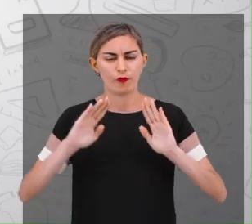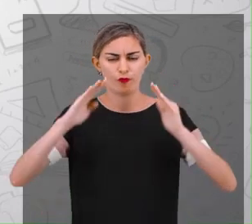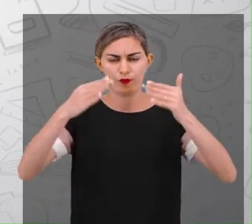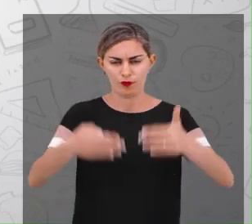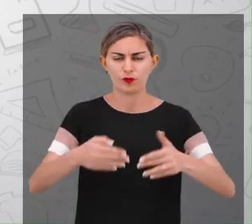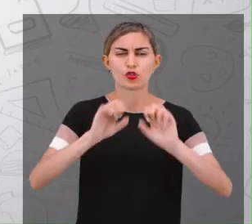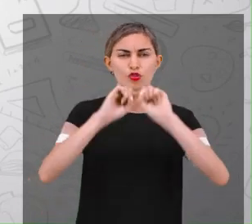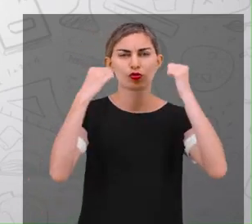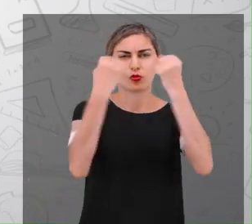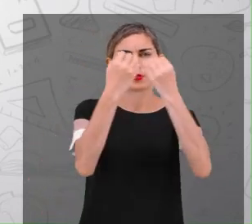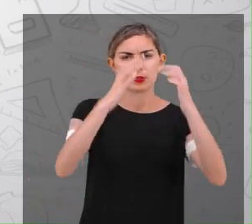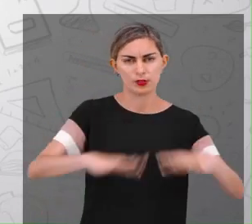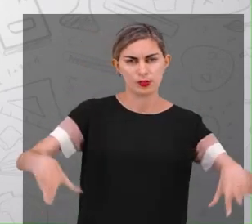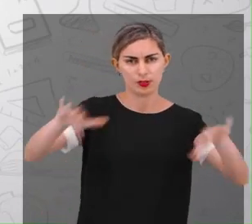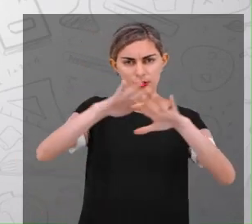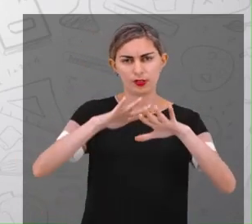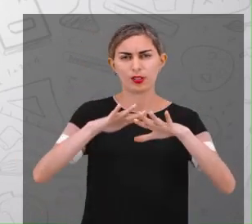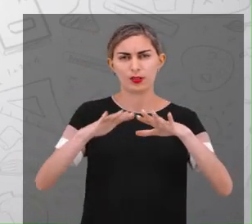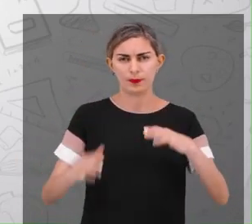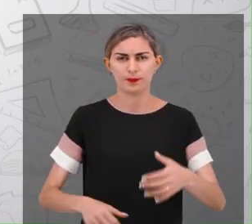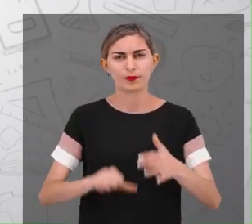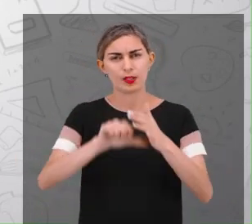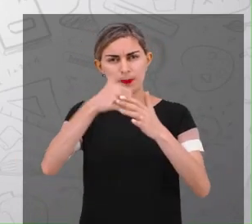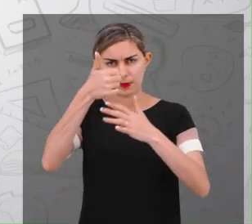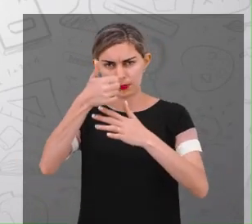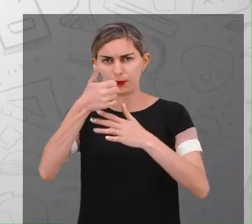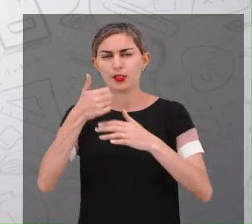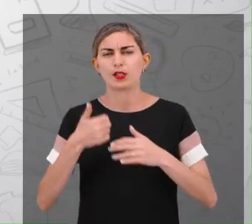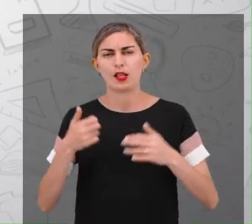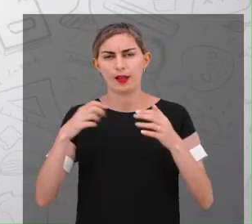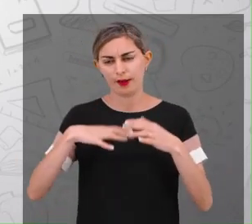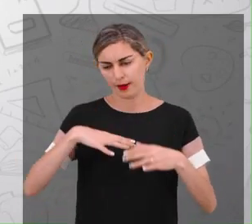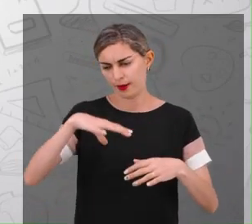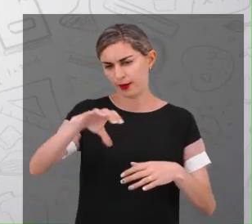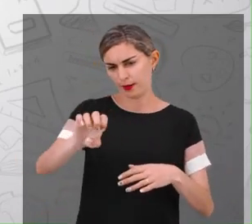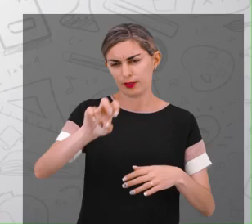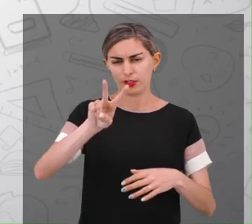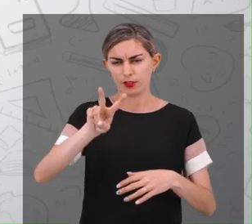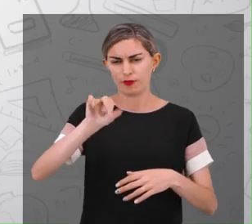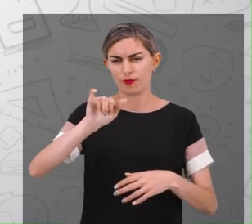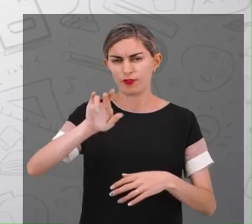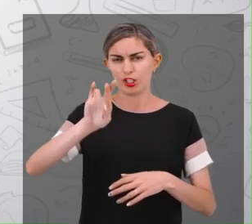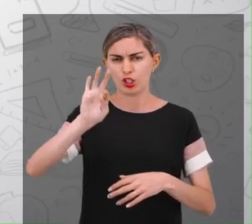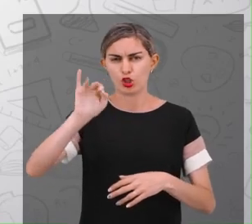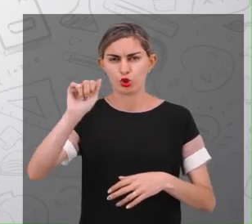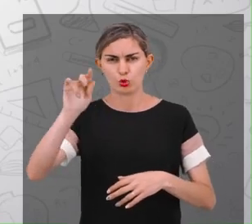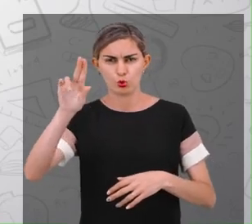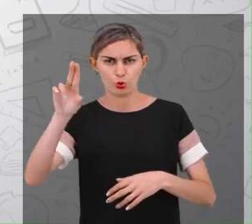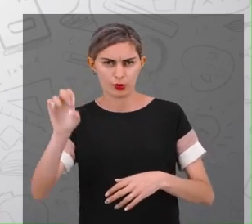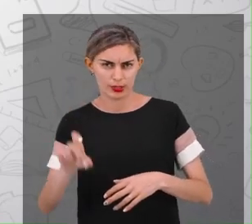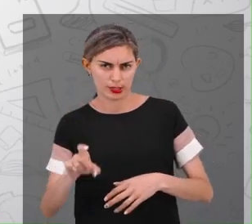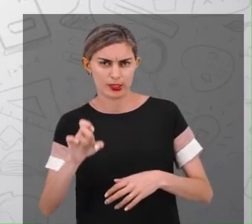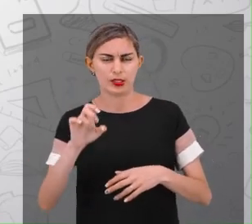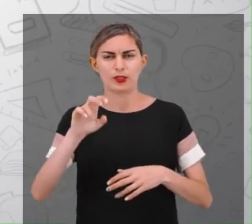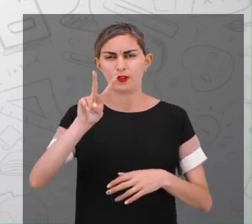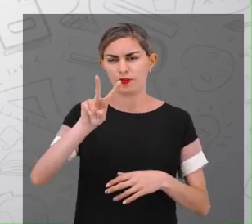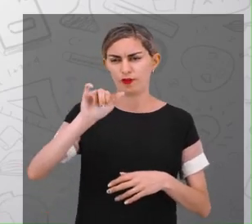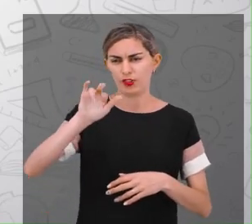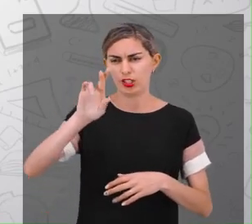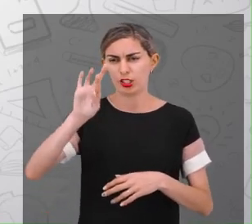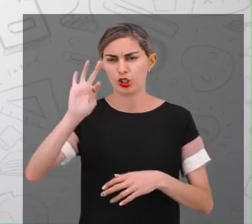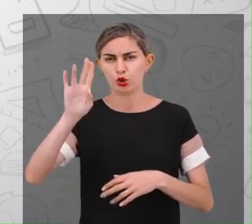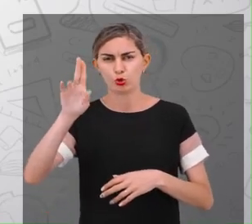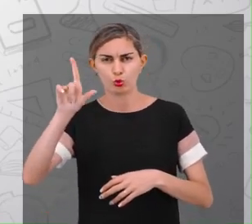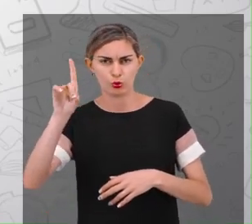na sociedade. Vamos para a primeira dessas, a ética da virtude. A ética da virtude surgiu a partir